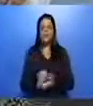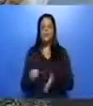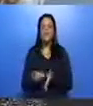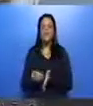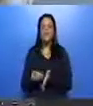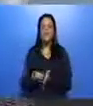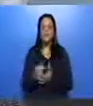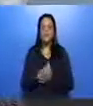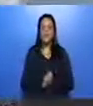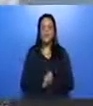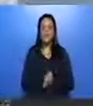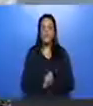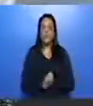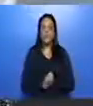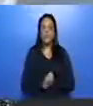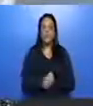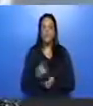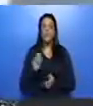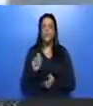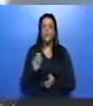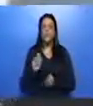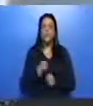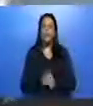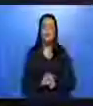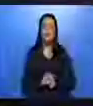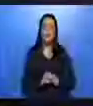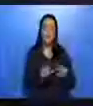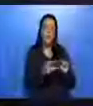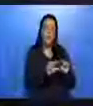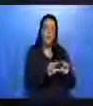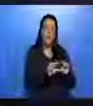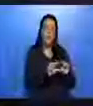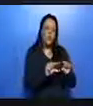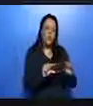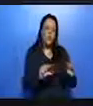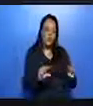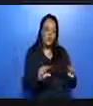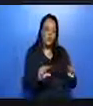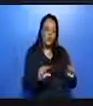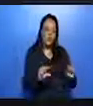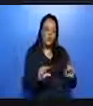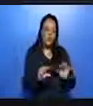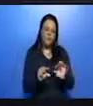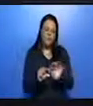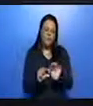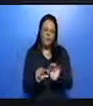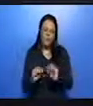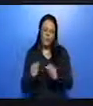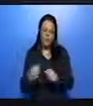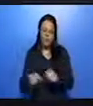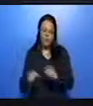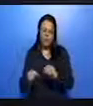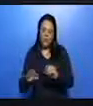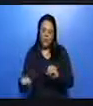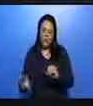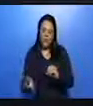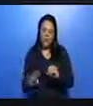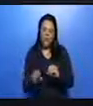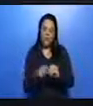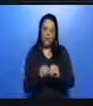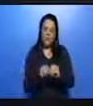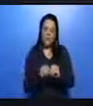Oração subordinada substantiva objetiva direta. O que vocês lembram